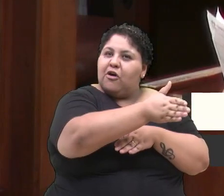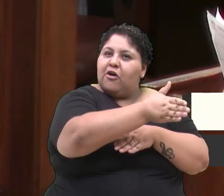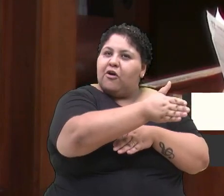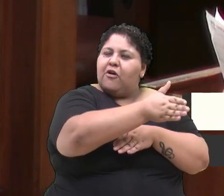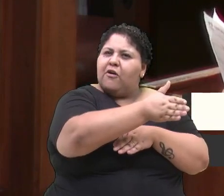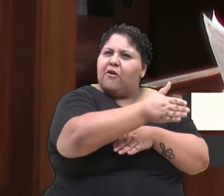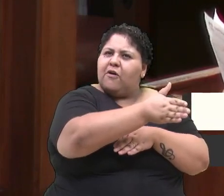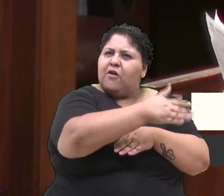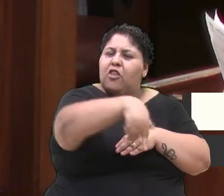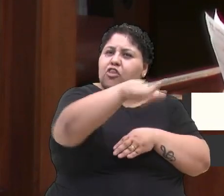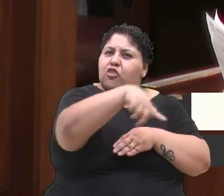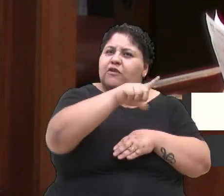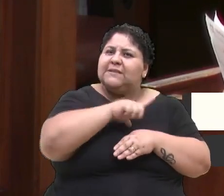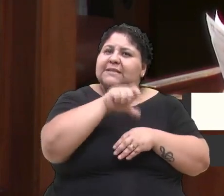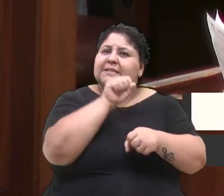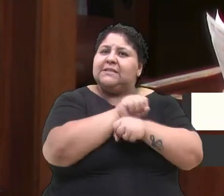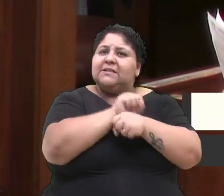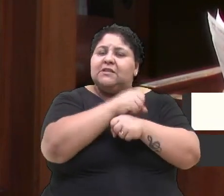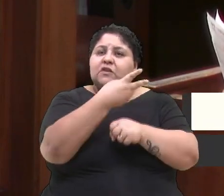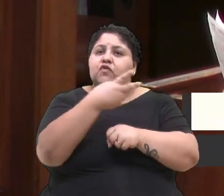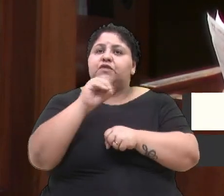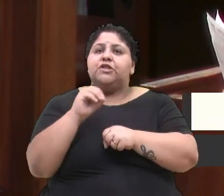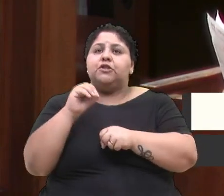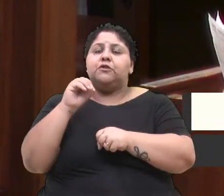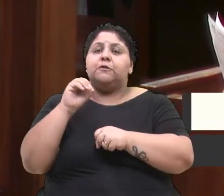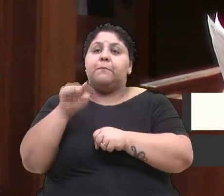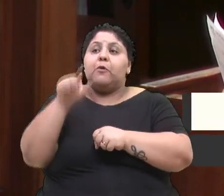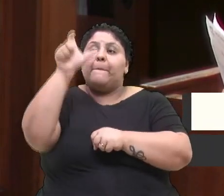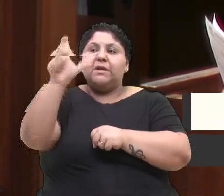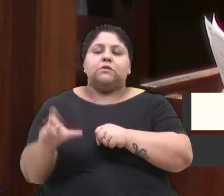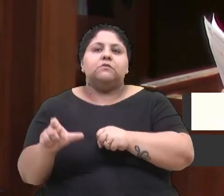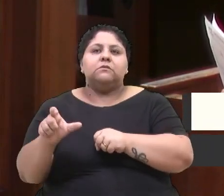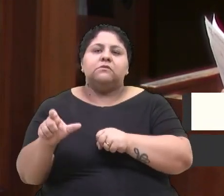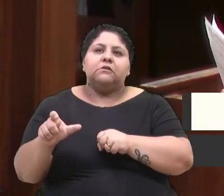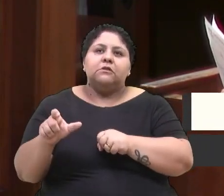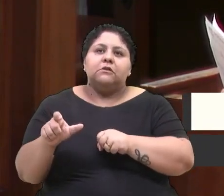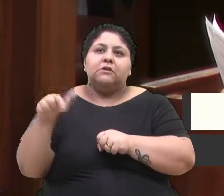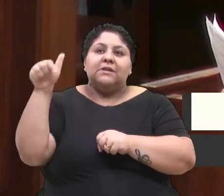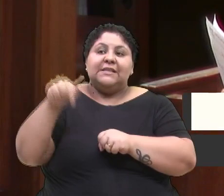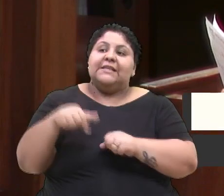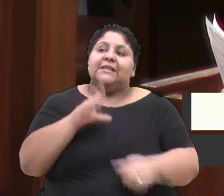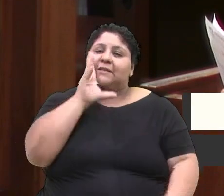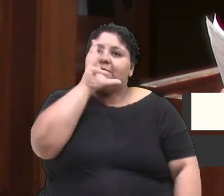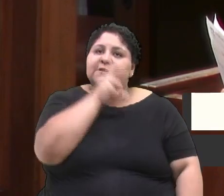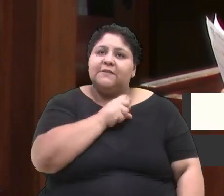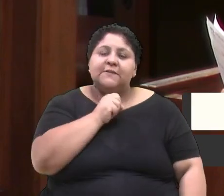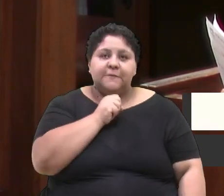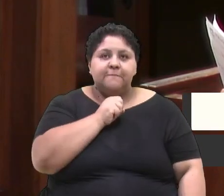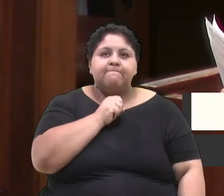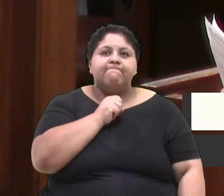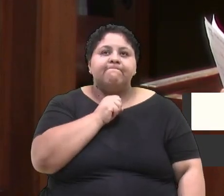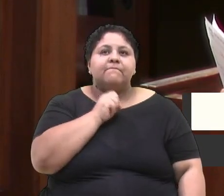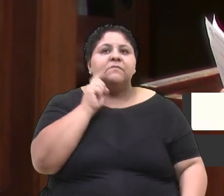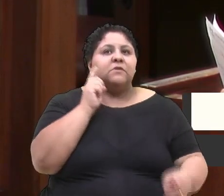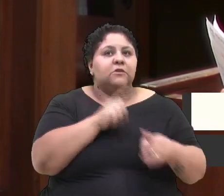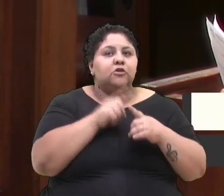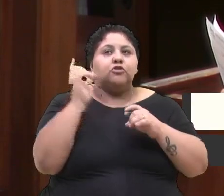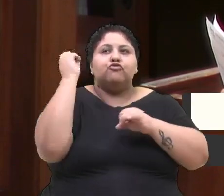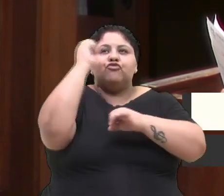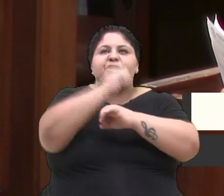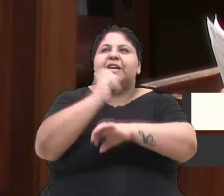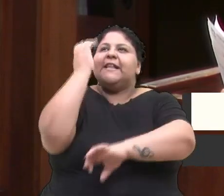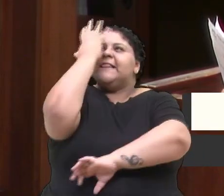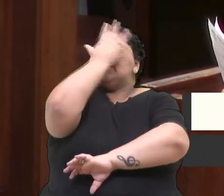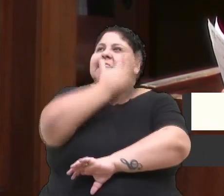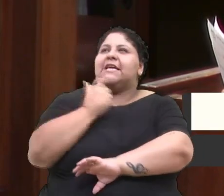e nós temos aguardando 20 mil pessoas nesse sábado em Anarrec, porque já vai ser um dia lindo, um dia